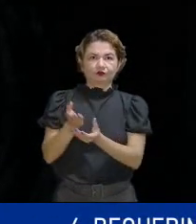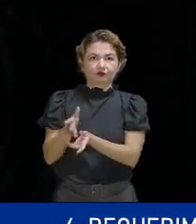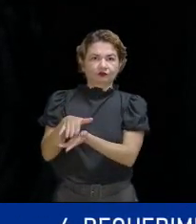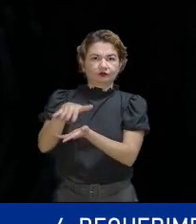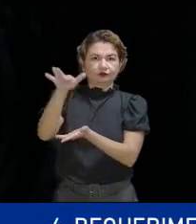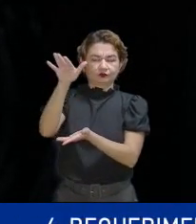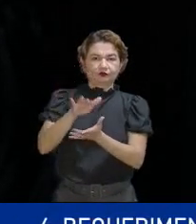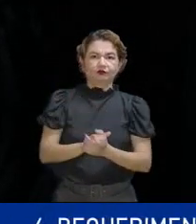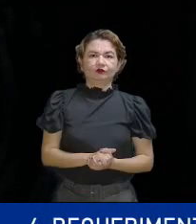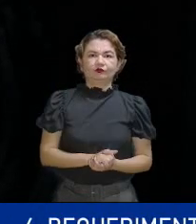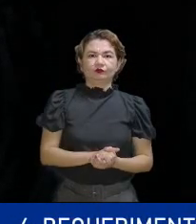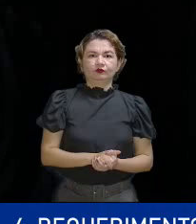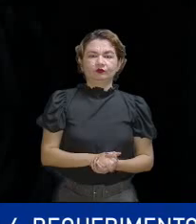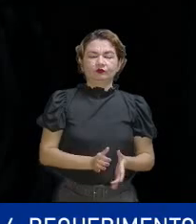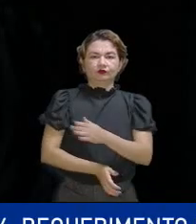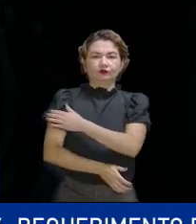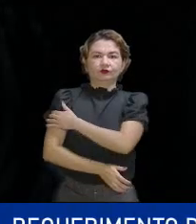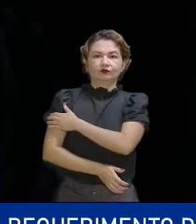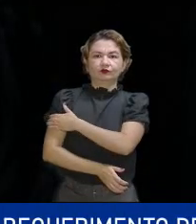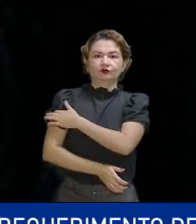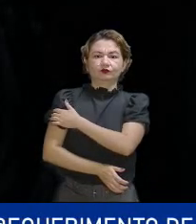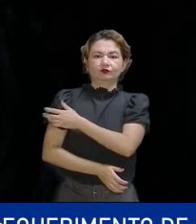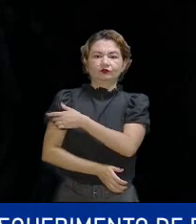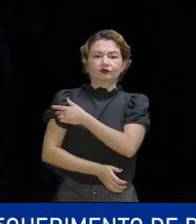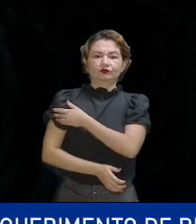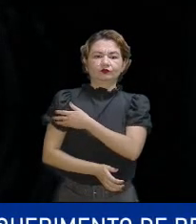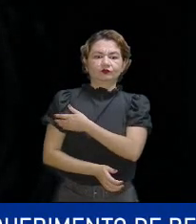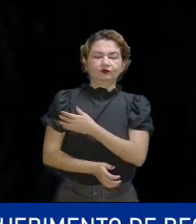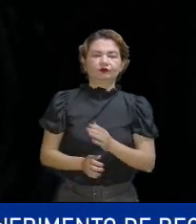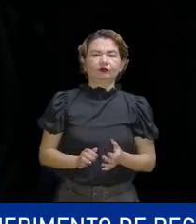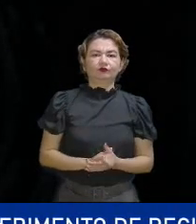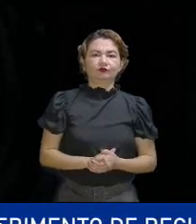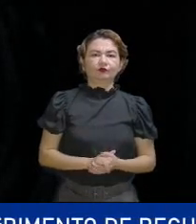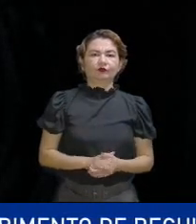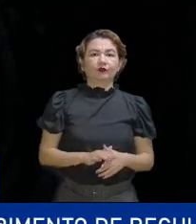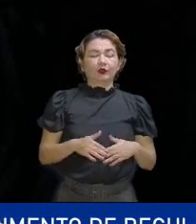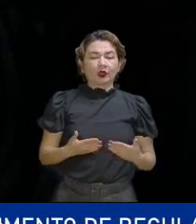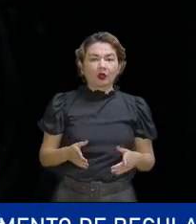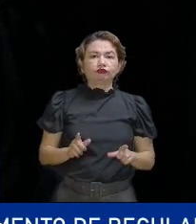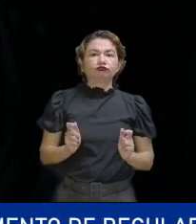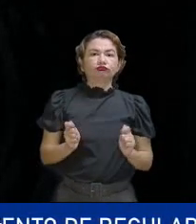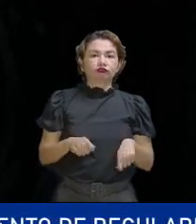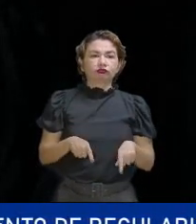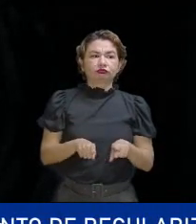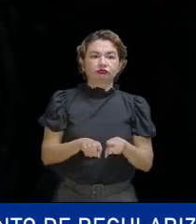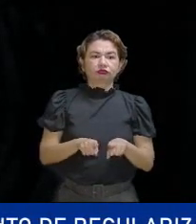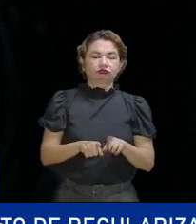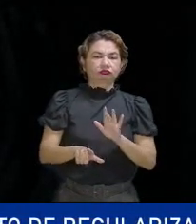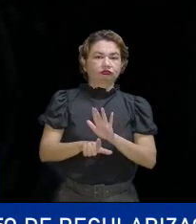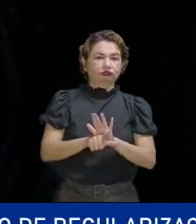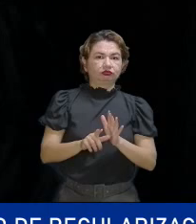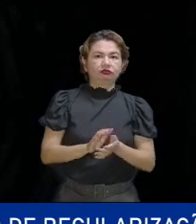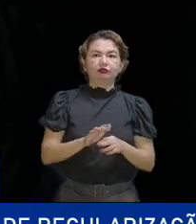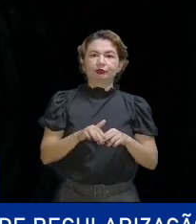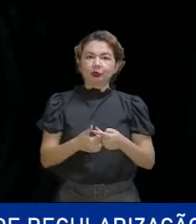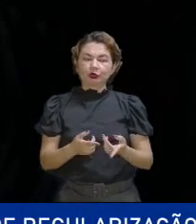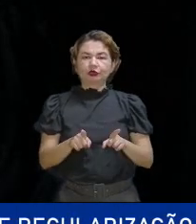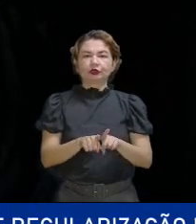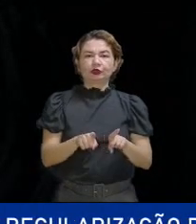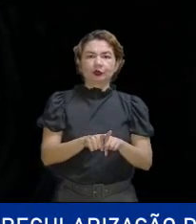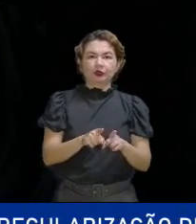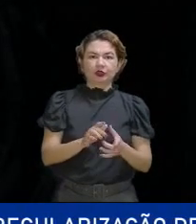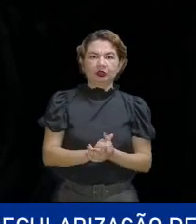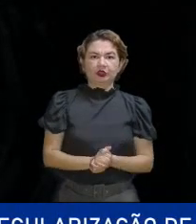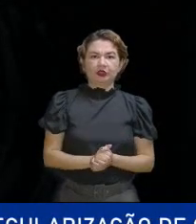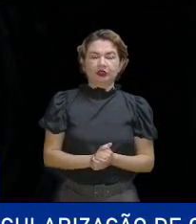ação afasta a pretensão para a concessão de efeito suspensivo e sequer possuía alicerce legal. Desta forma,